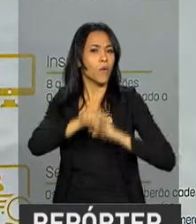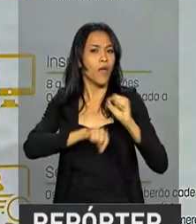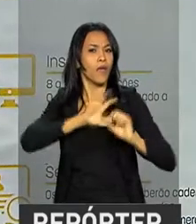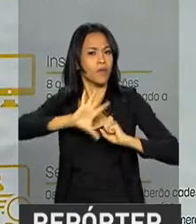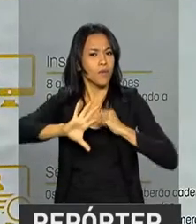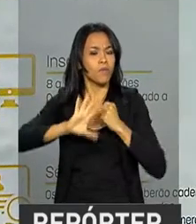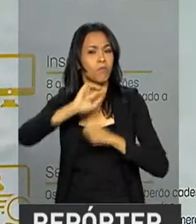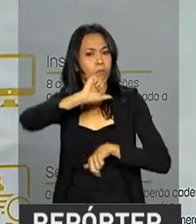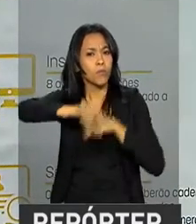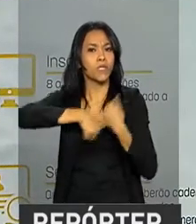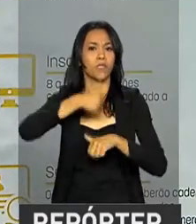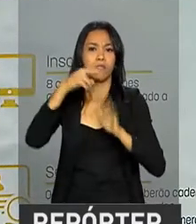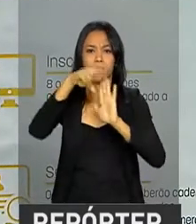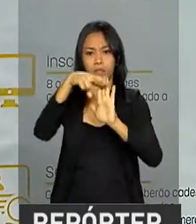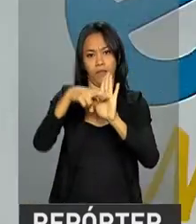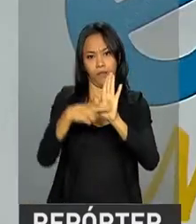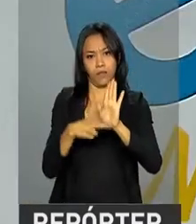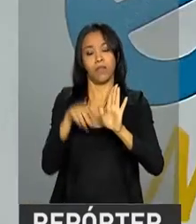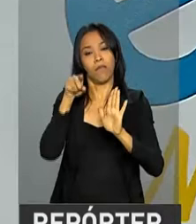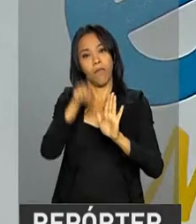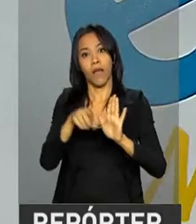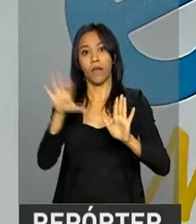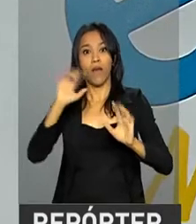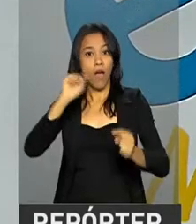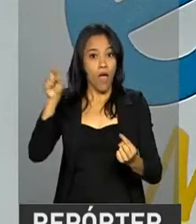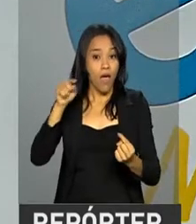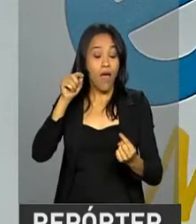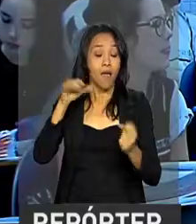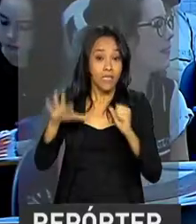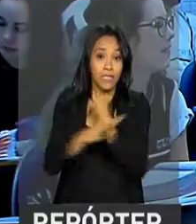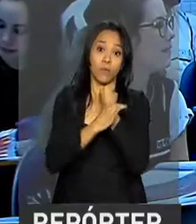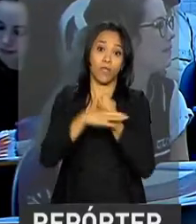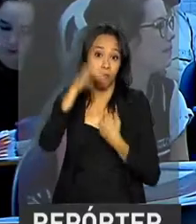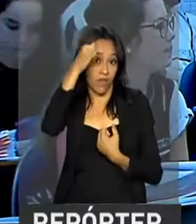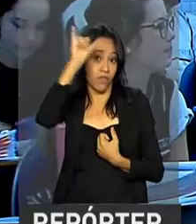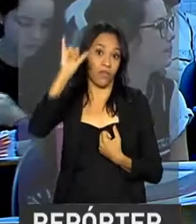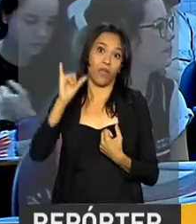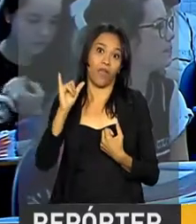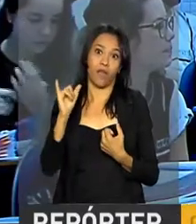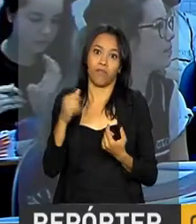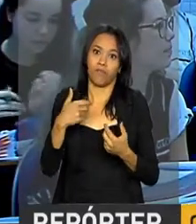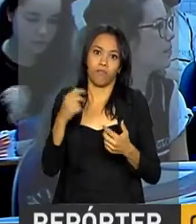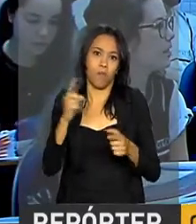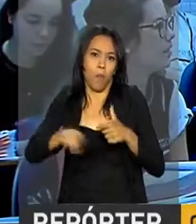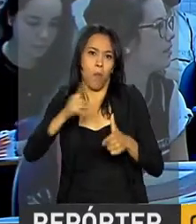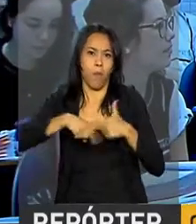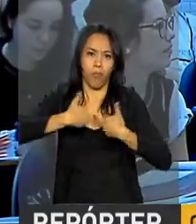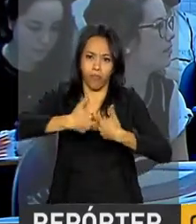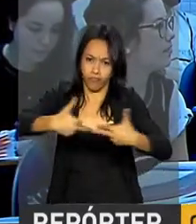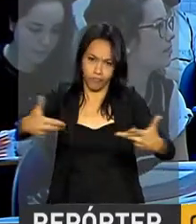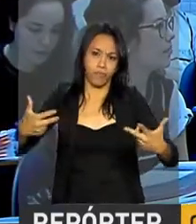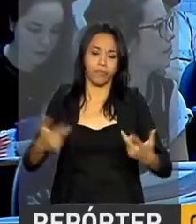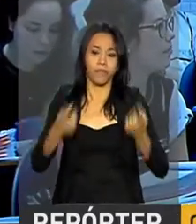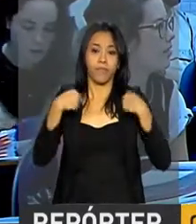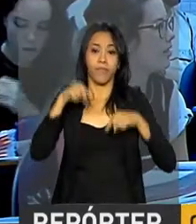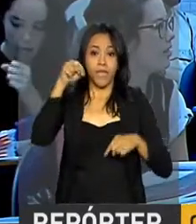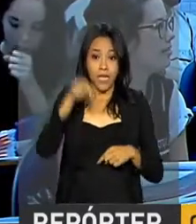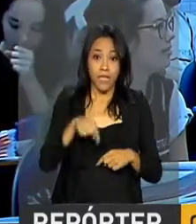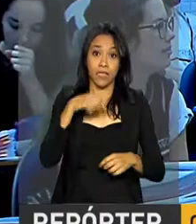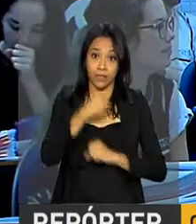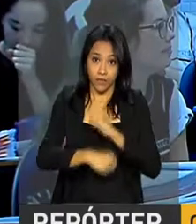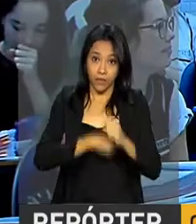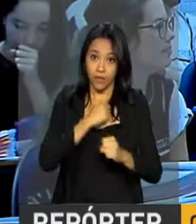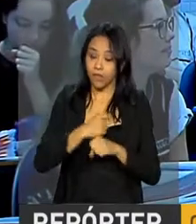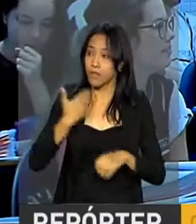das mudanças na segurança do exame para evitar fraudes este ano o número de detectores será proporcionalmente maior